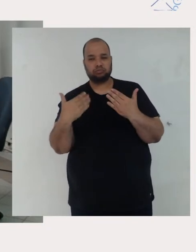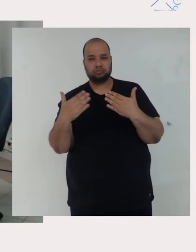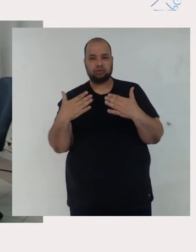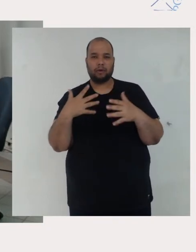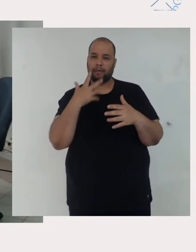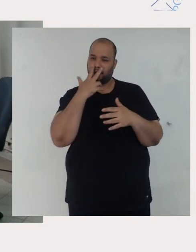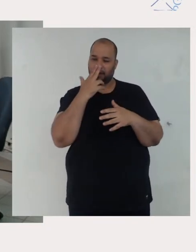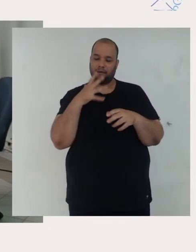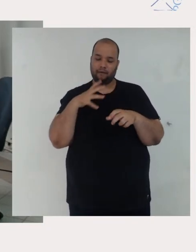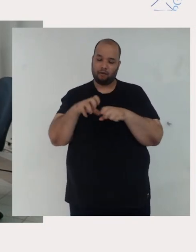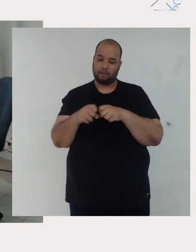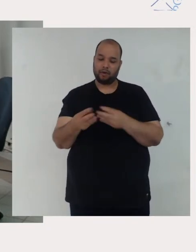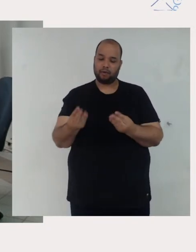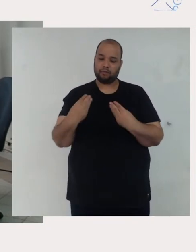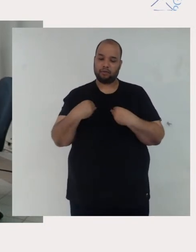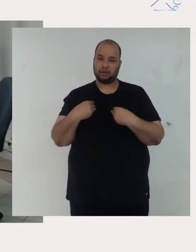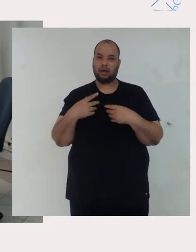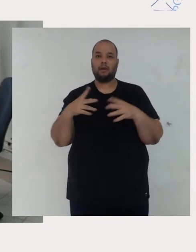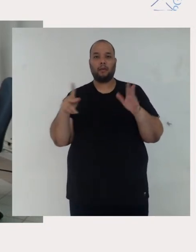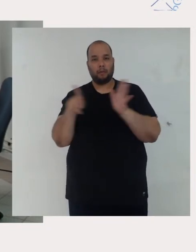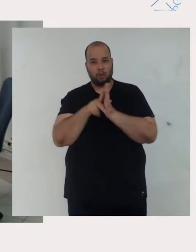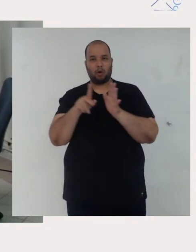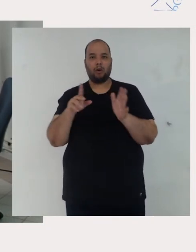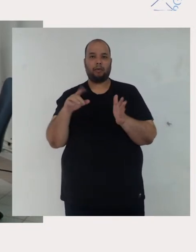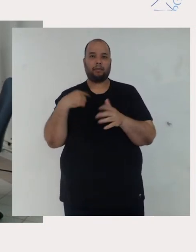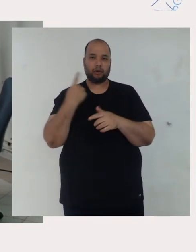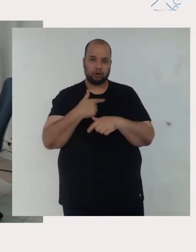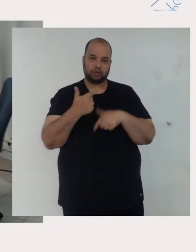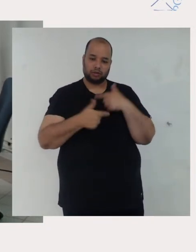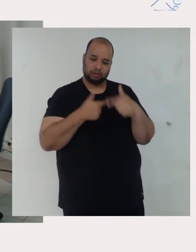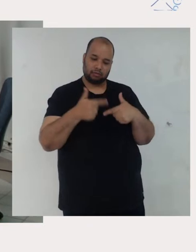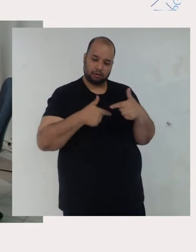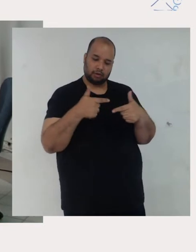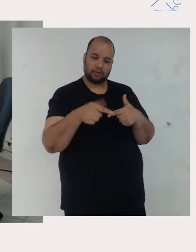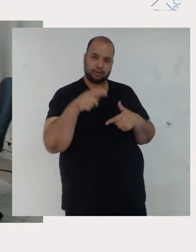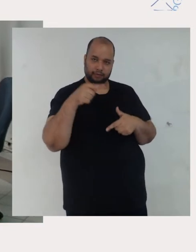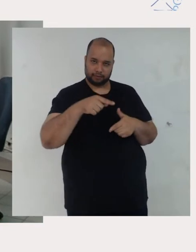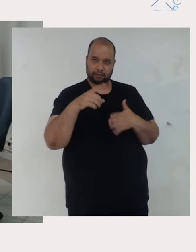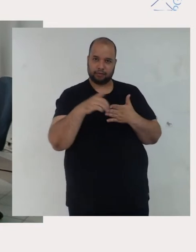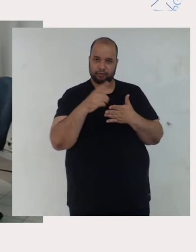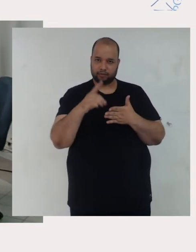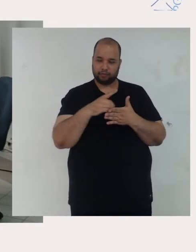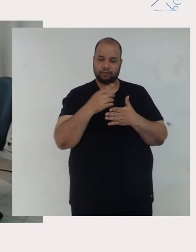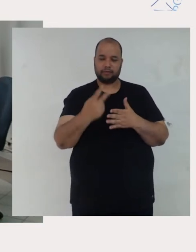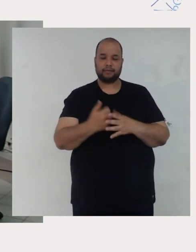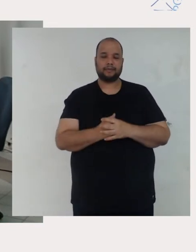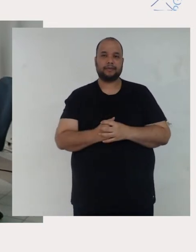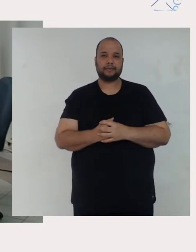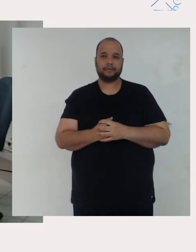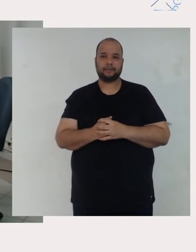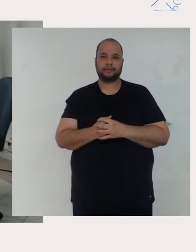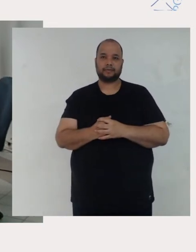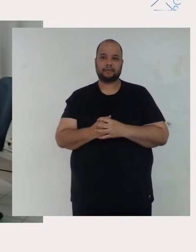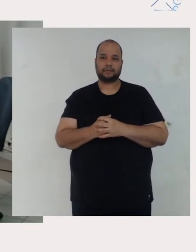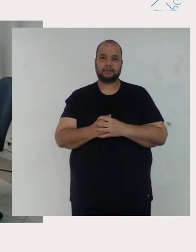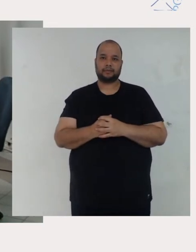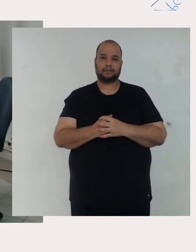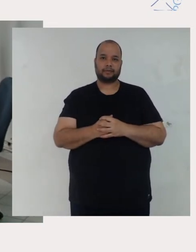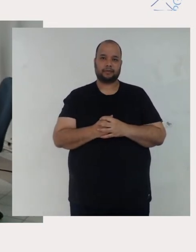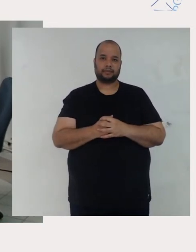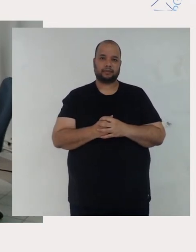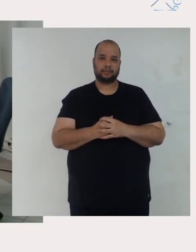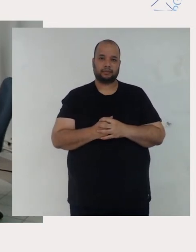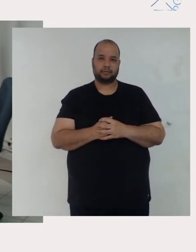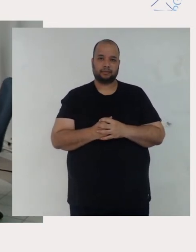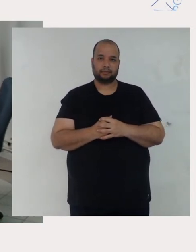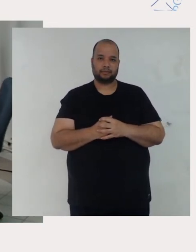né, apropriada para poder desempenhar as tarefas que iria desempenhar no DITRA. Aí foi que eu conheci